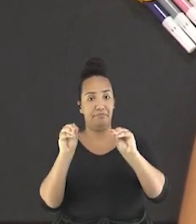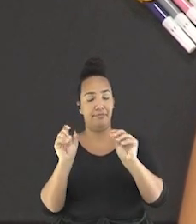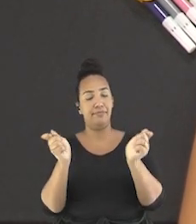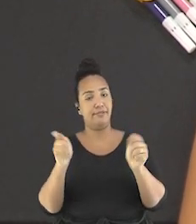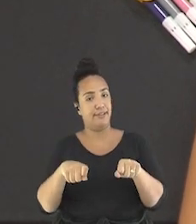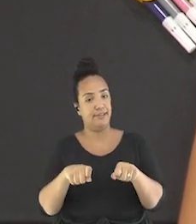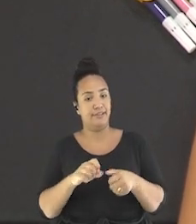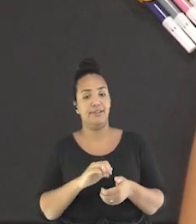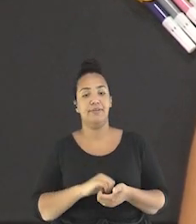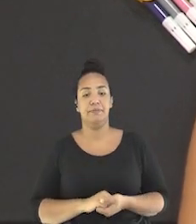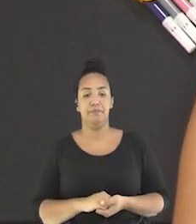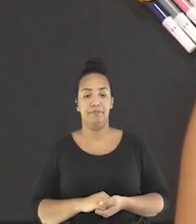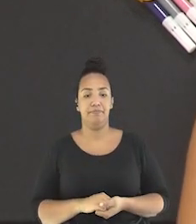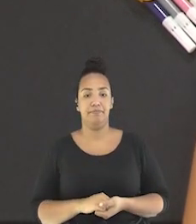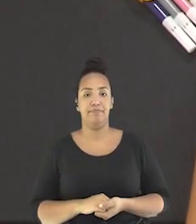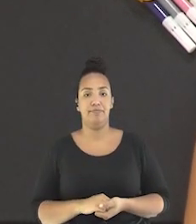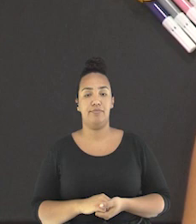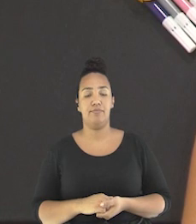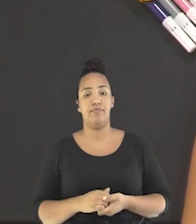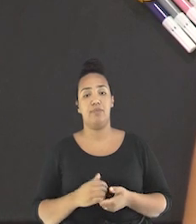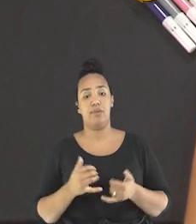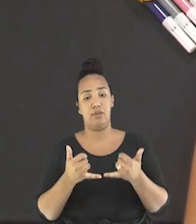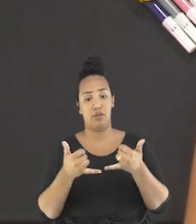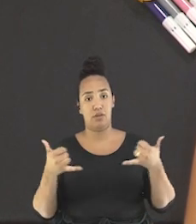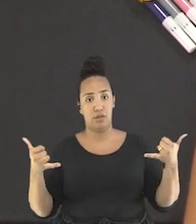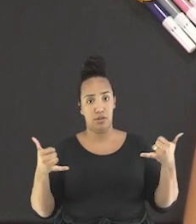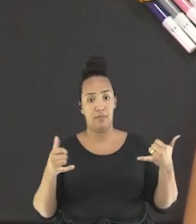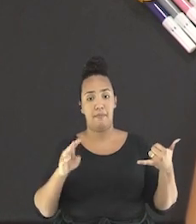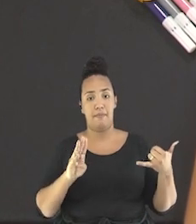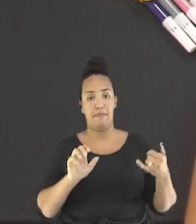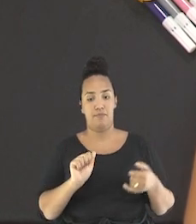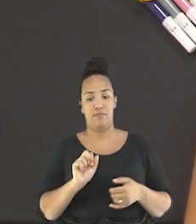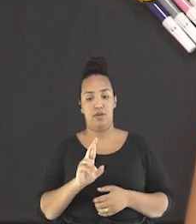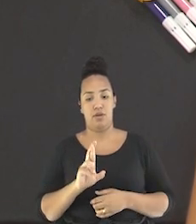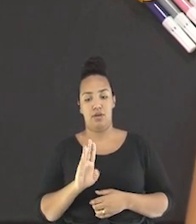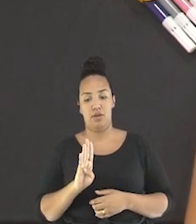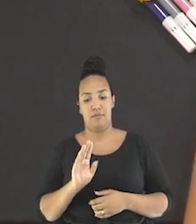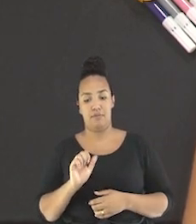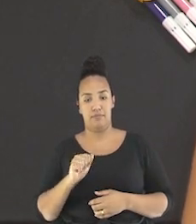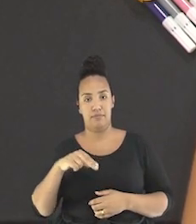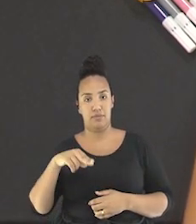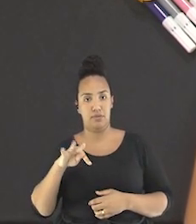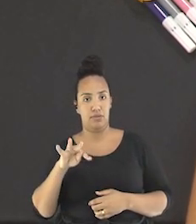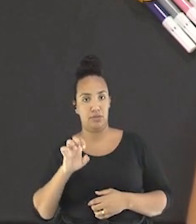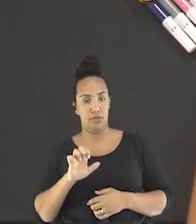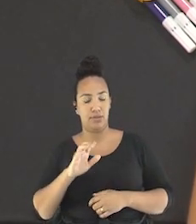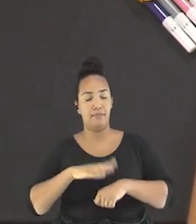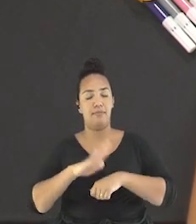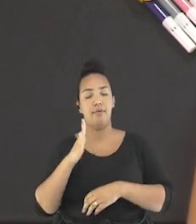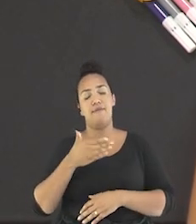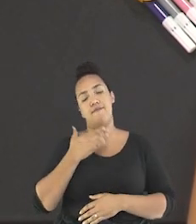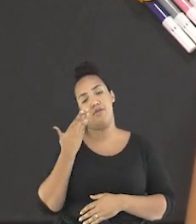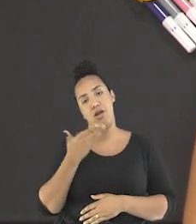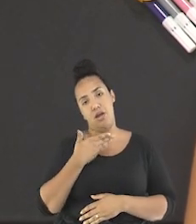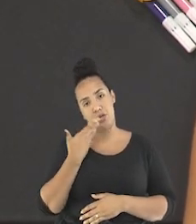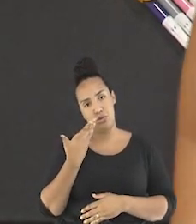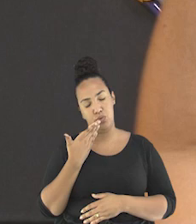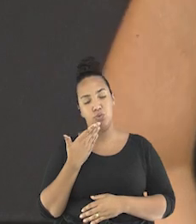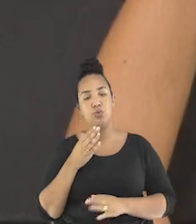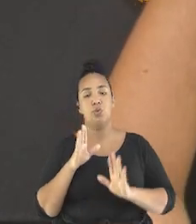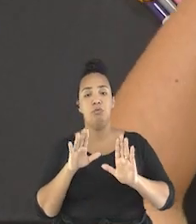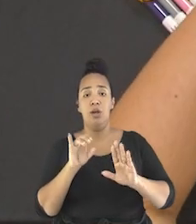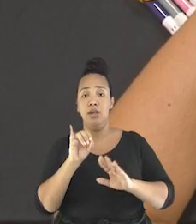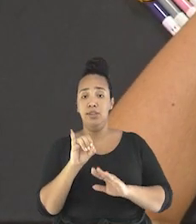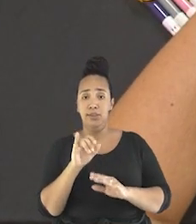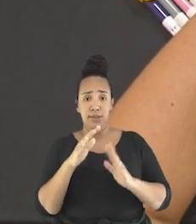parede. É mais fácil com barbante, tá, galera? Eu fiz aqui com linha, demorei porque a linha é muito fininha, mas faz